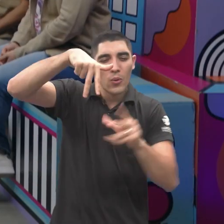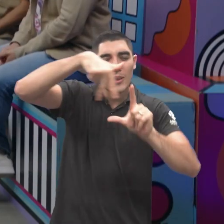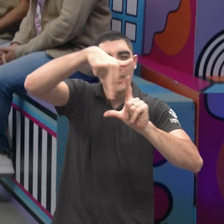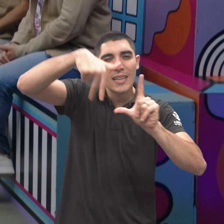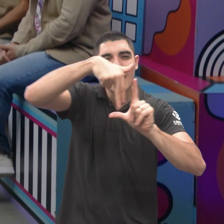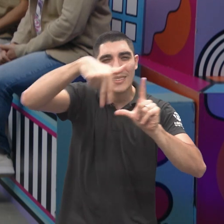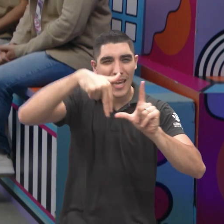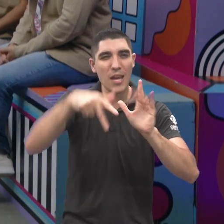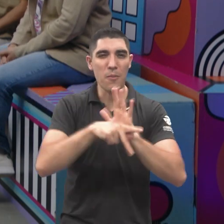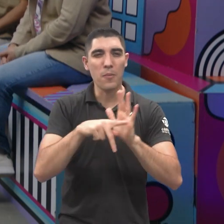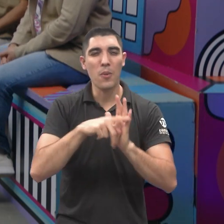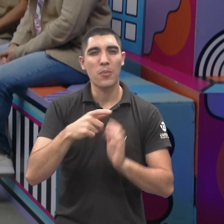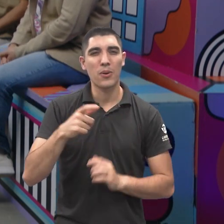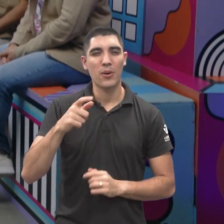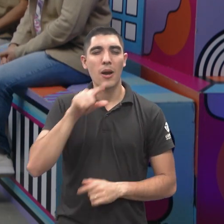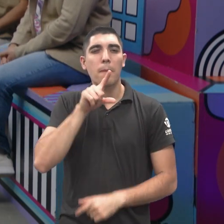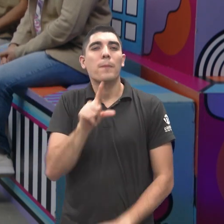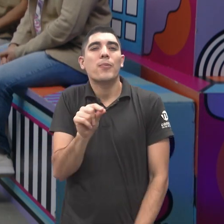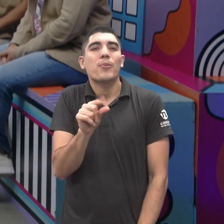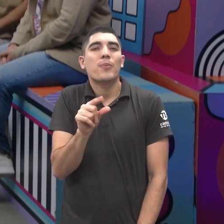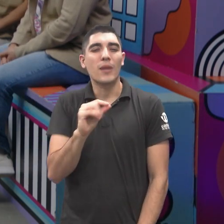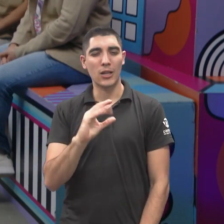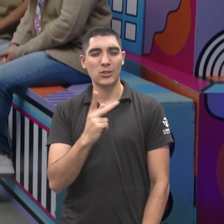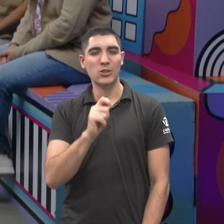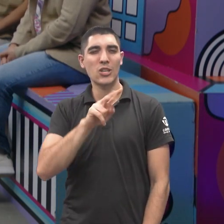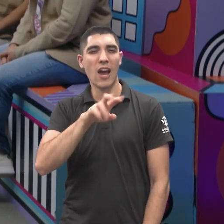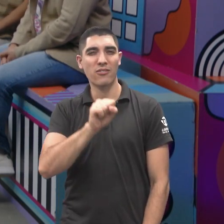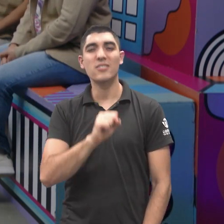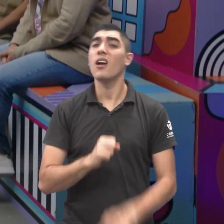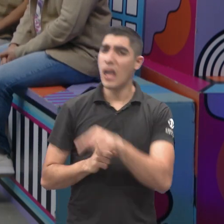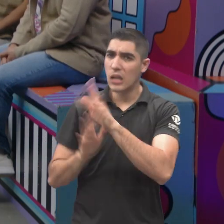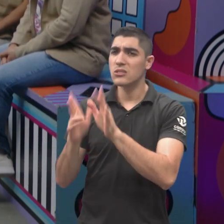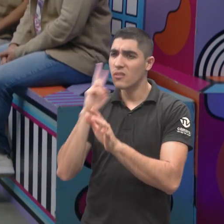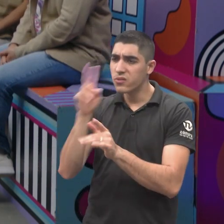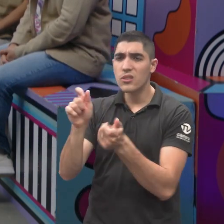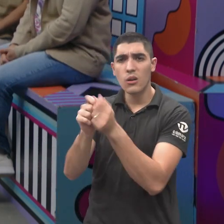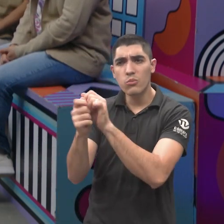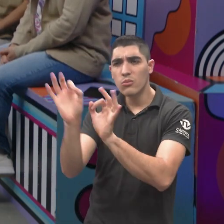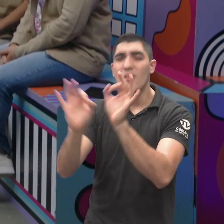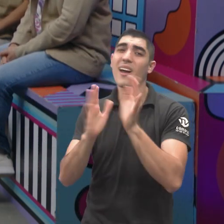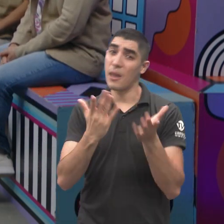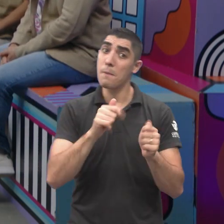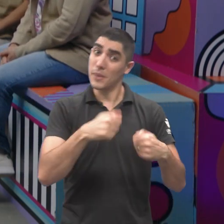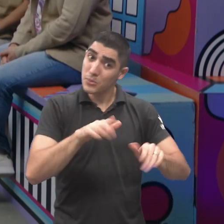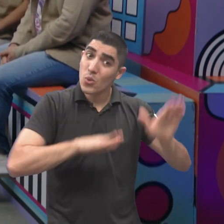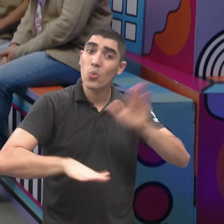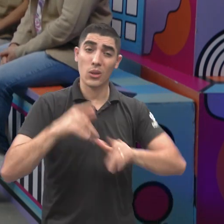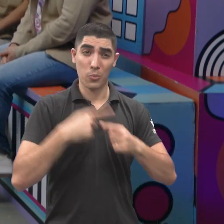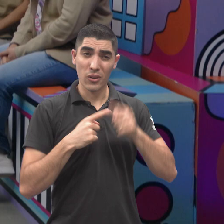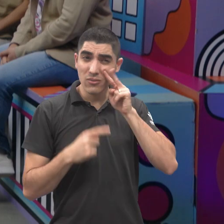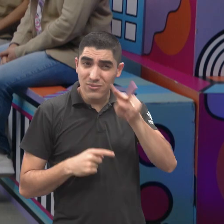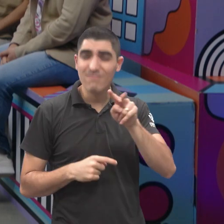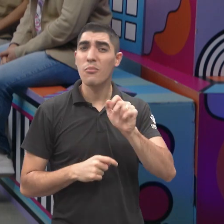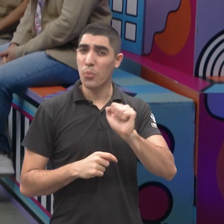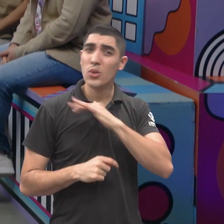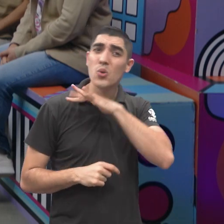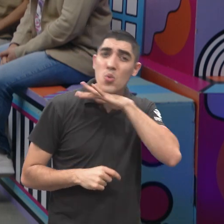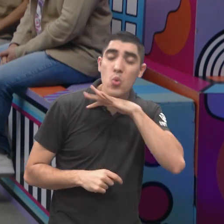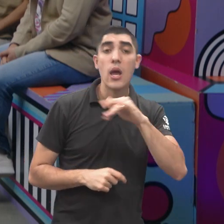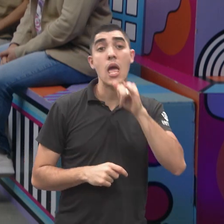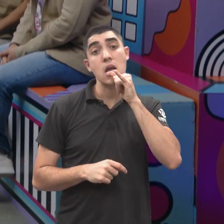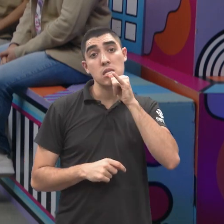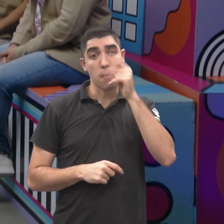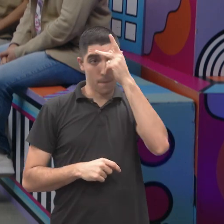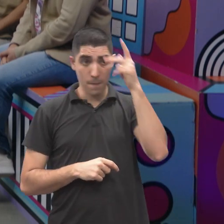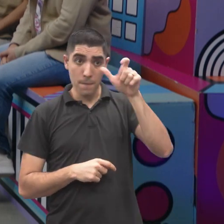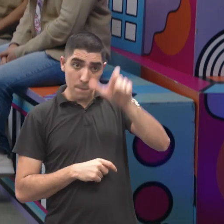assim. Porque a imagem fica meio distorcida e tal. Então tem que tomar um cuidado com isso. De repente, eu imagino que o público goste até pelo fato de ser